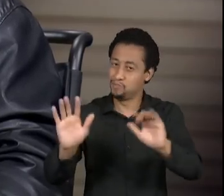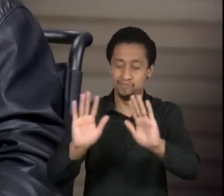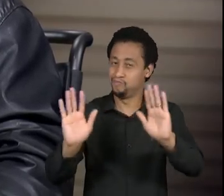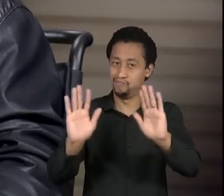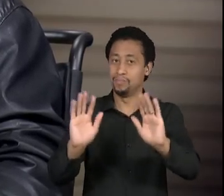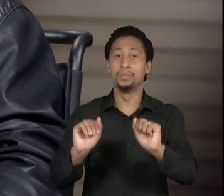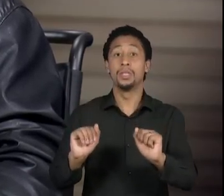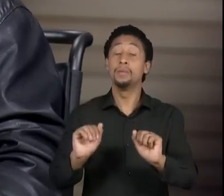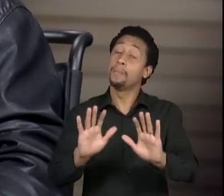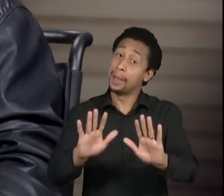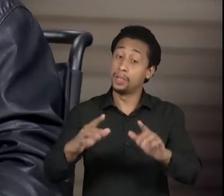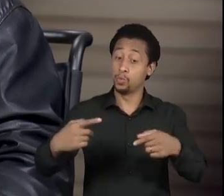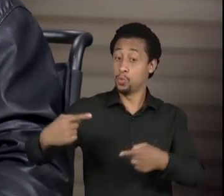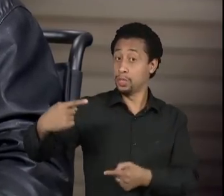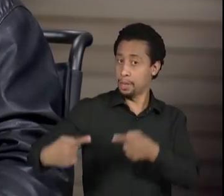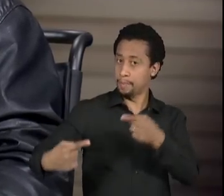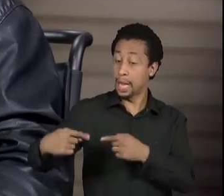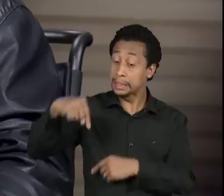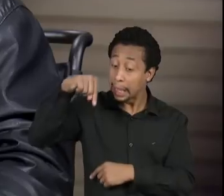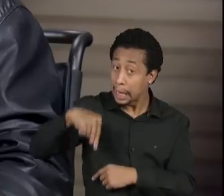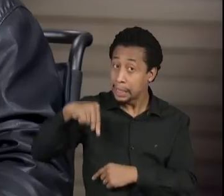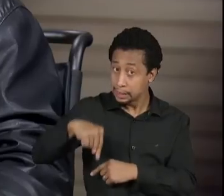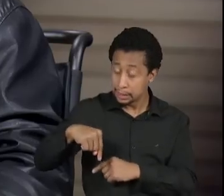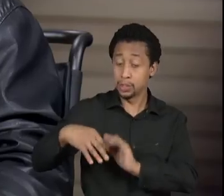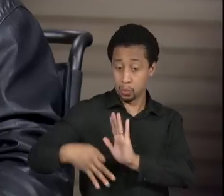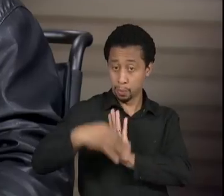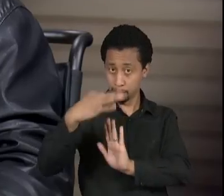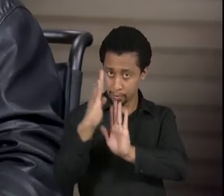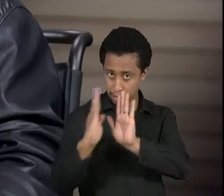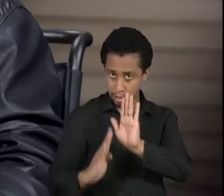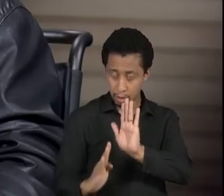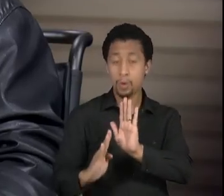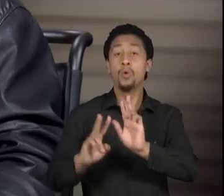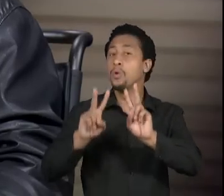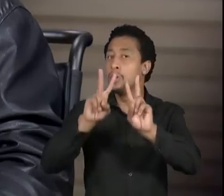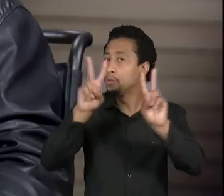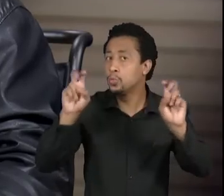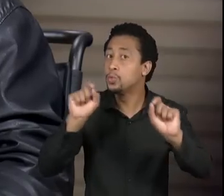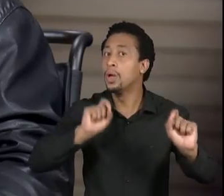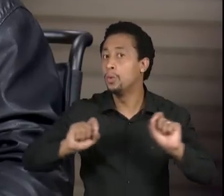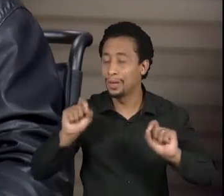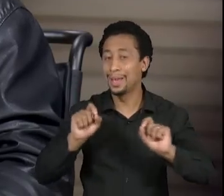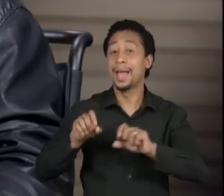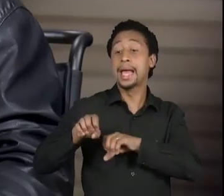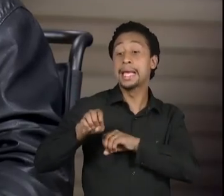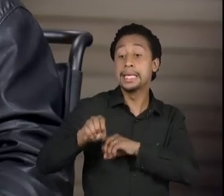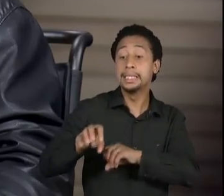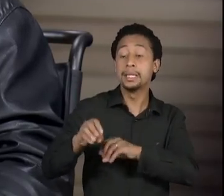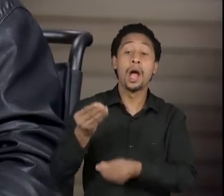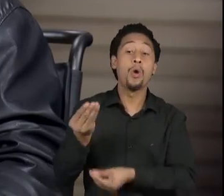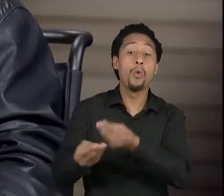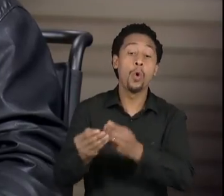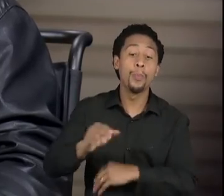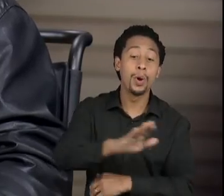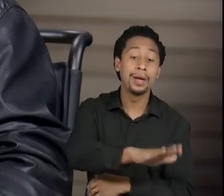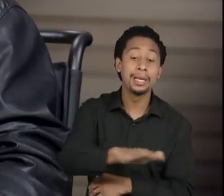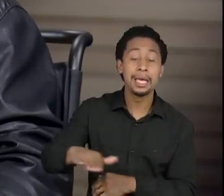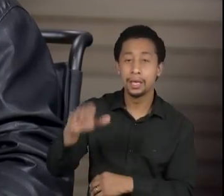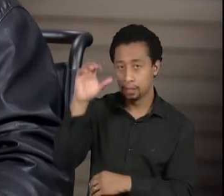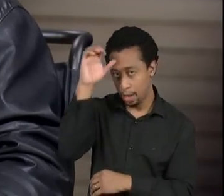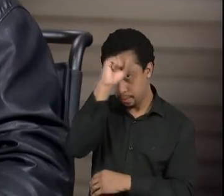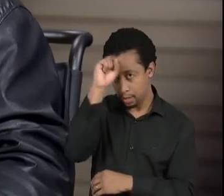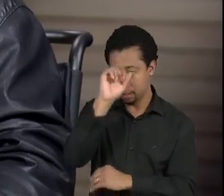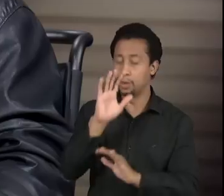se concentrando na questão do aprendizado, eu acho que existe um saber especializado que é inerente à profissão docente que não pode